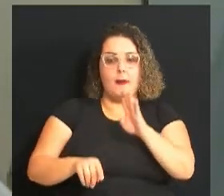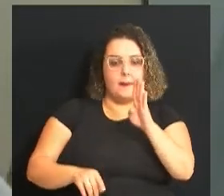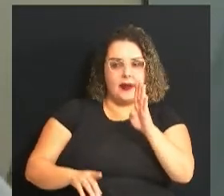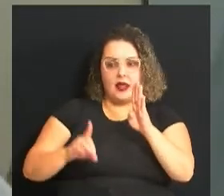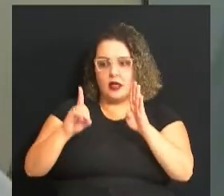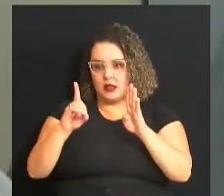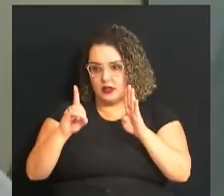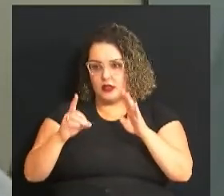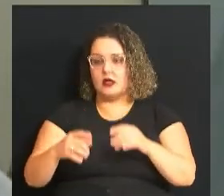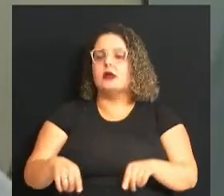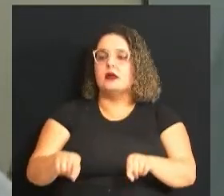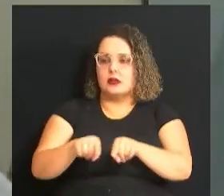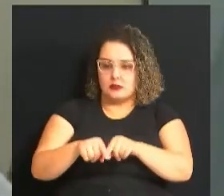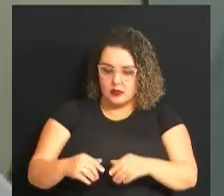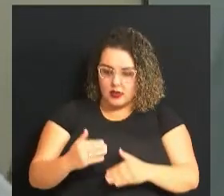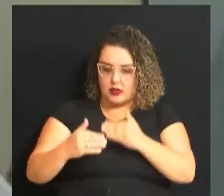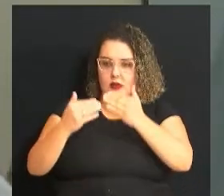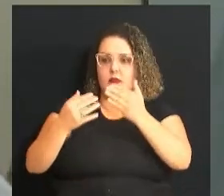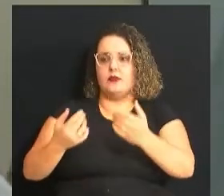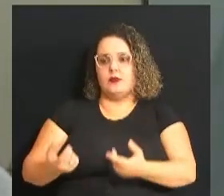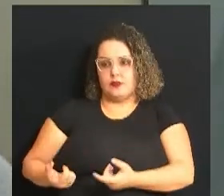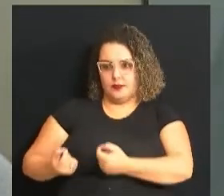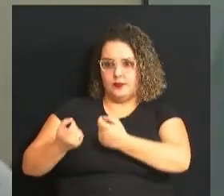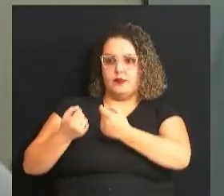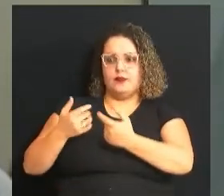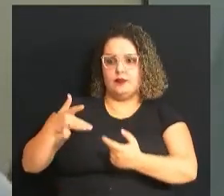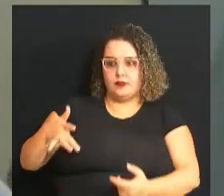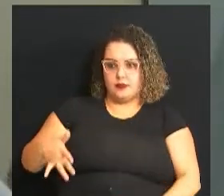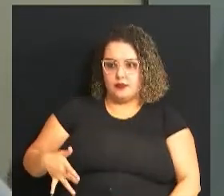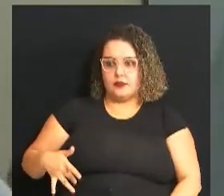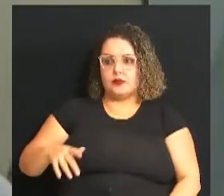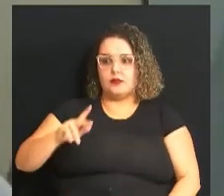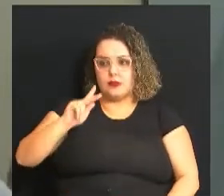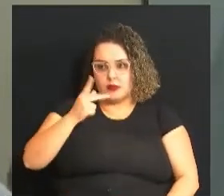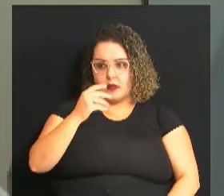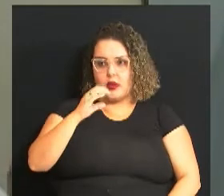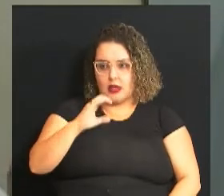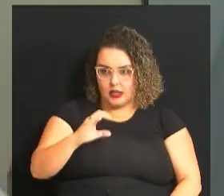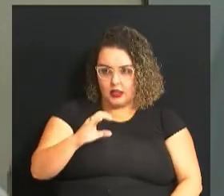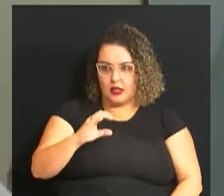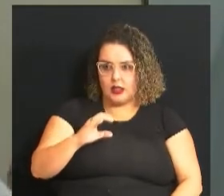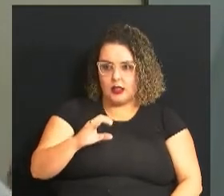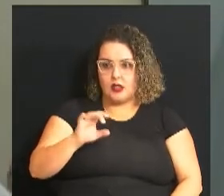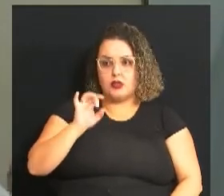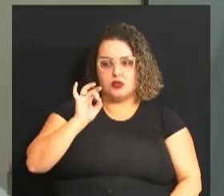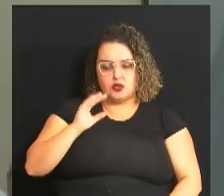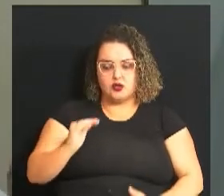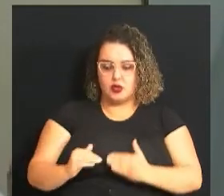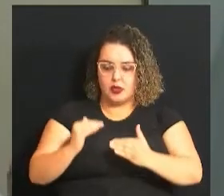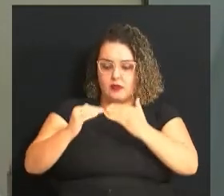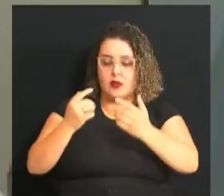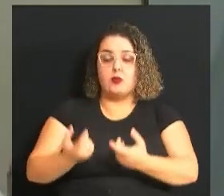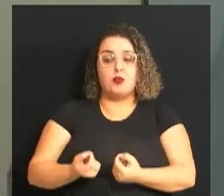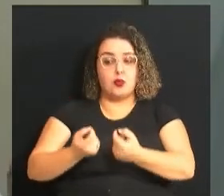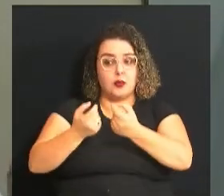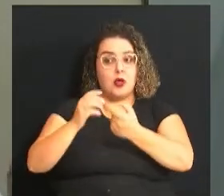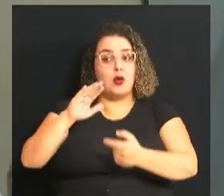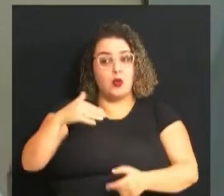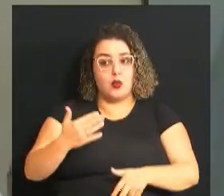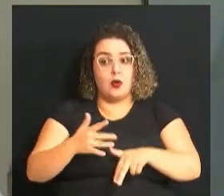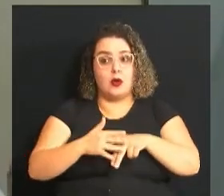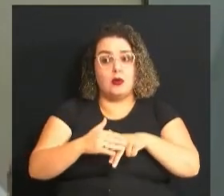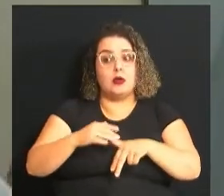que também pode evoluir para o câncer de fígado. A hepatite C, ela só evolui para câncer quando o paciente tem